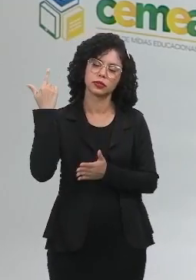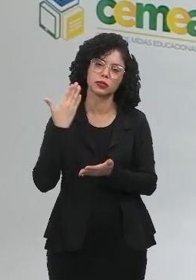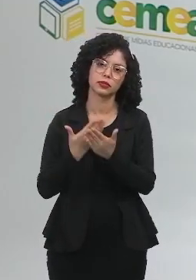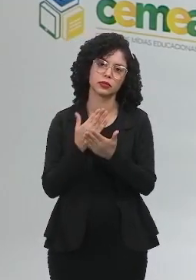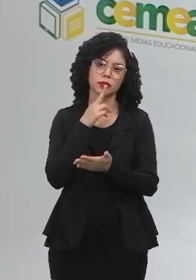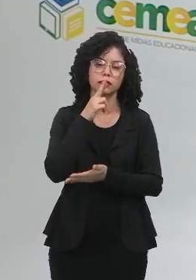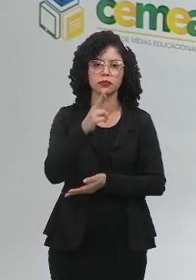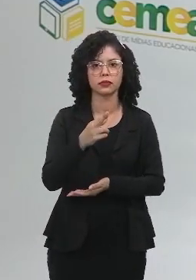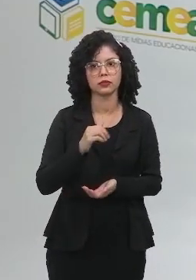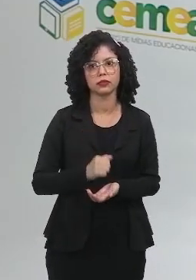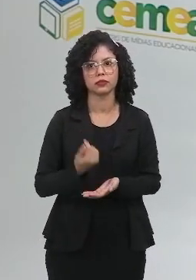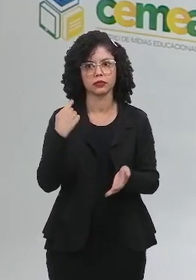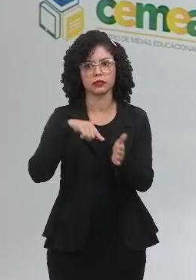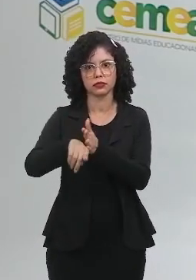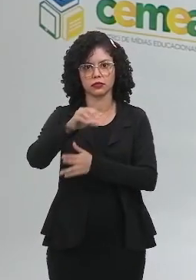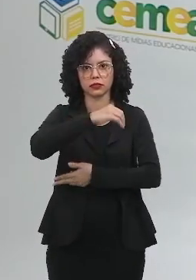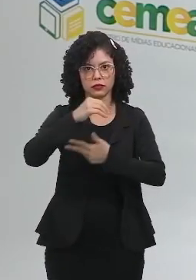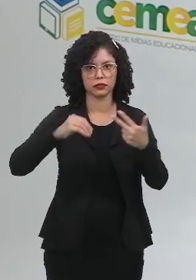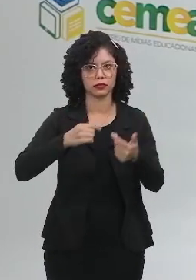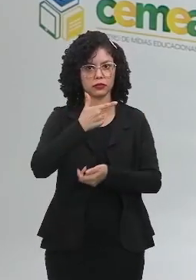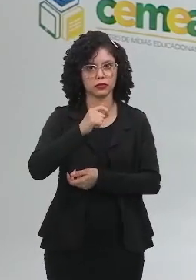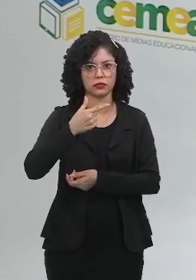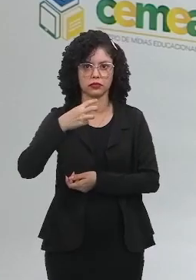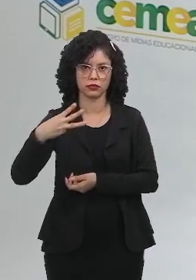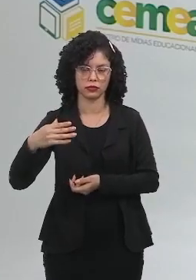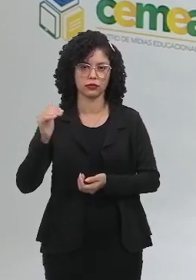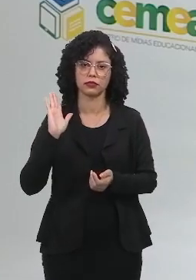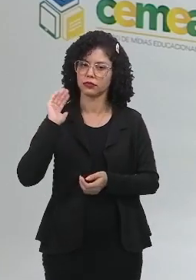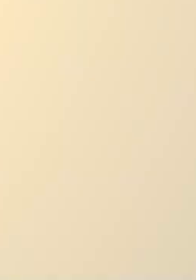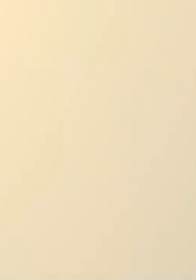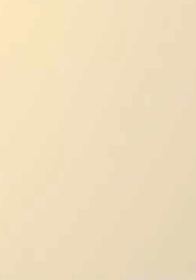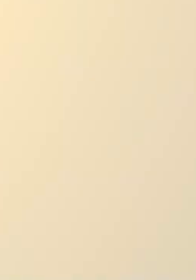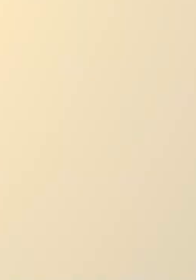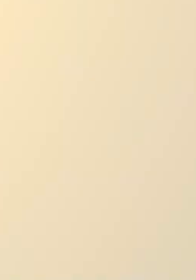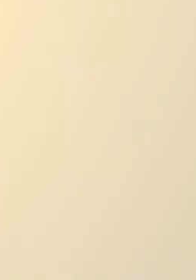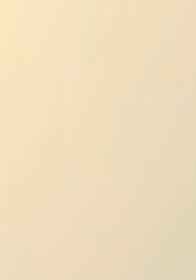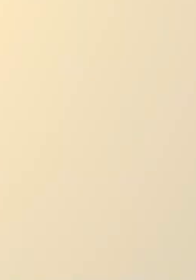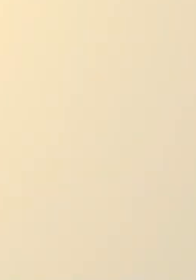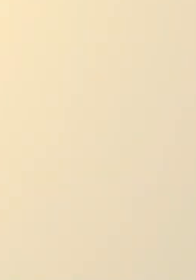resolução de questões do Enem 2023 até